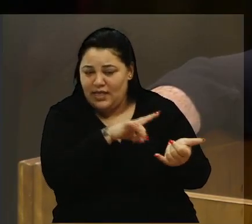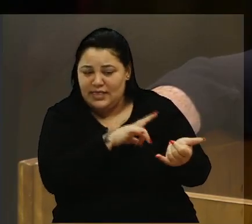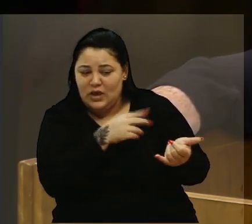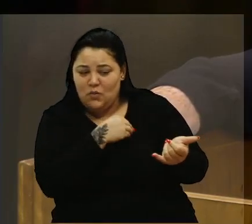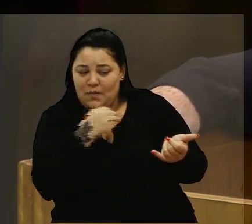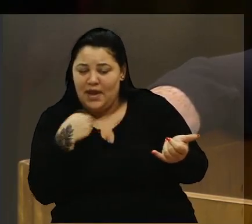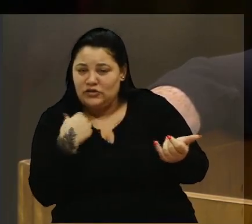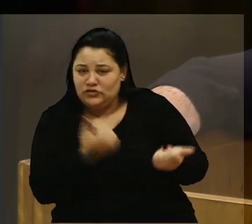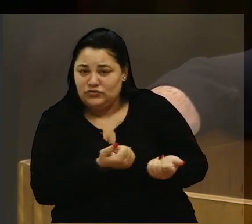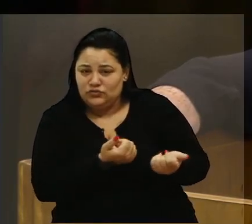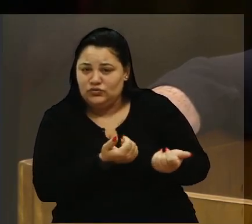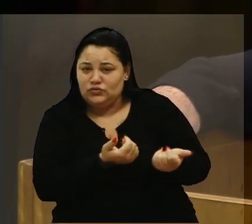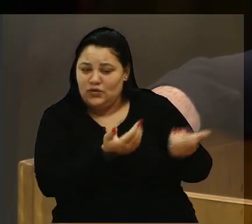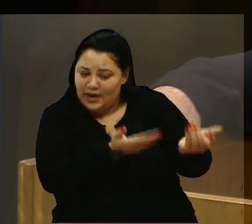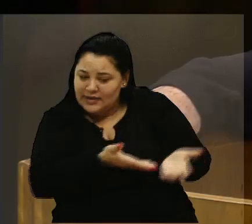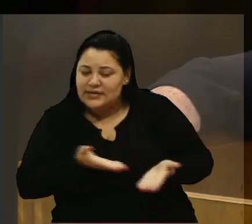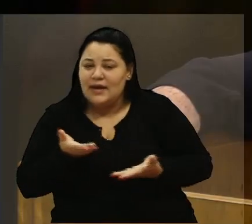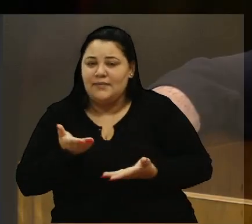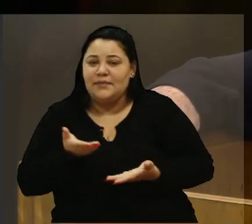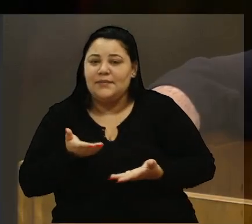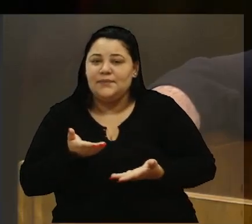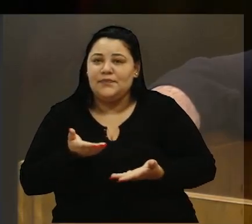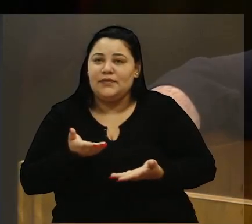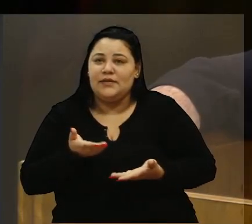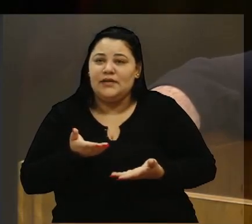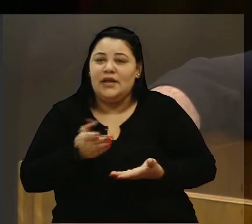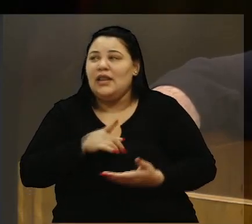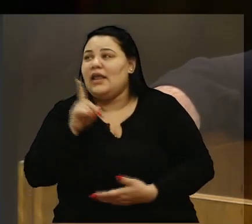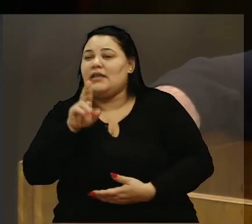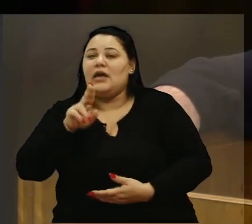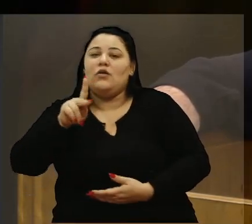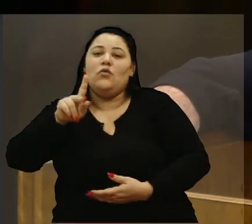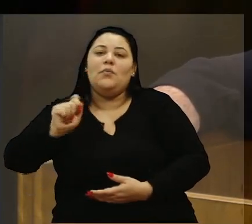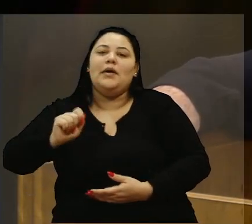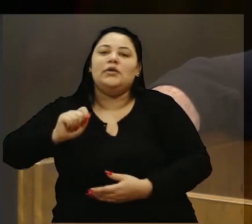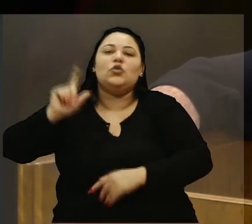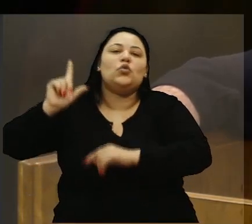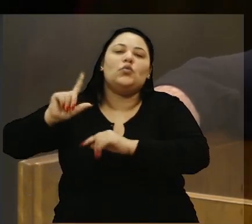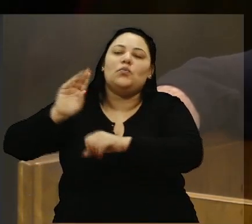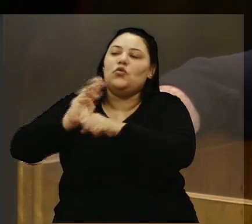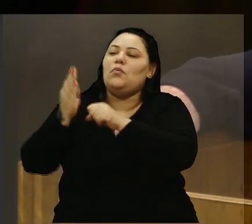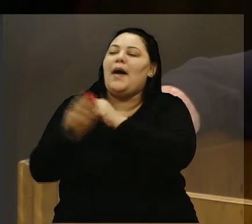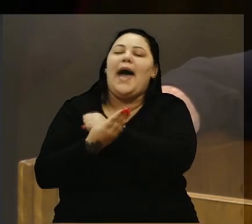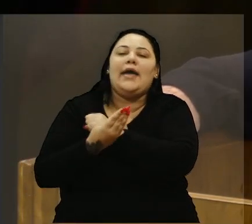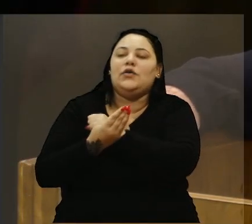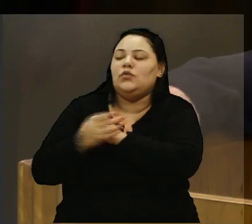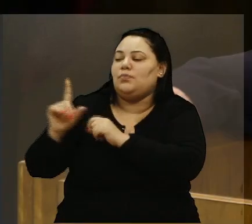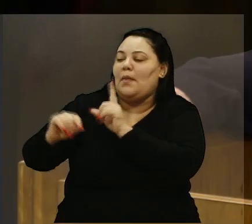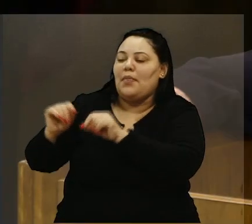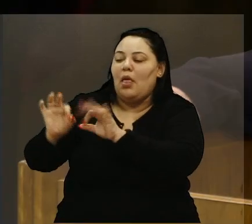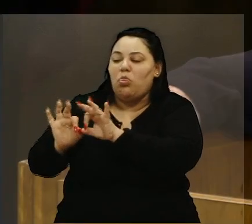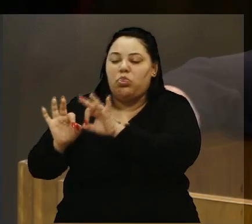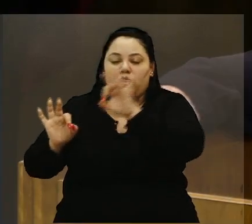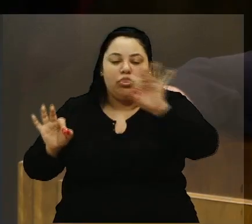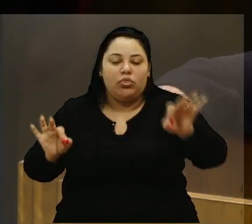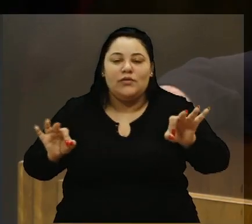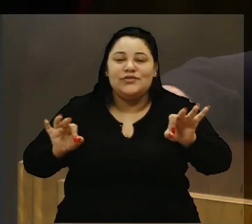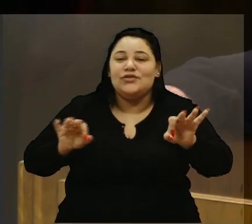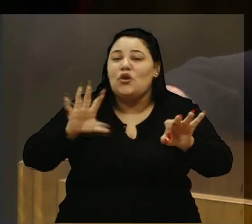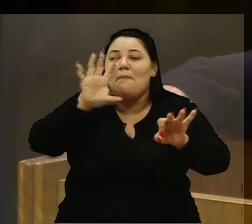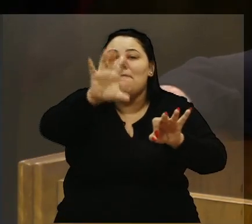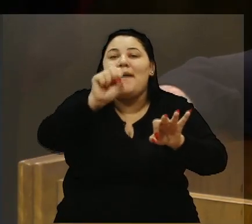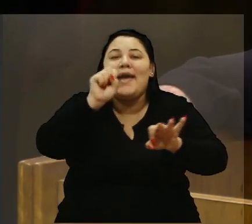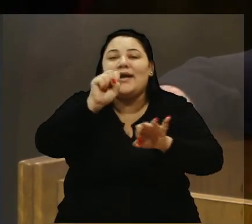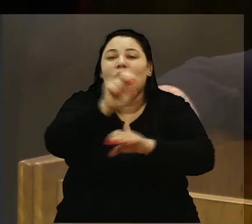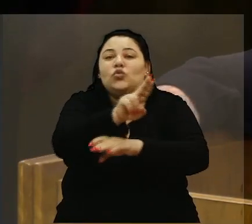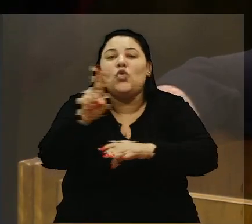te receber, vereador Cristiano, lá na UPA do bairro Cruzeiro, ele vai puxar o teu nome ali no cartão SUS, ele vai ter todo o